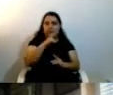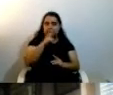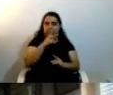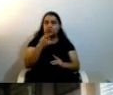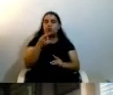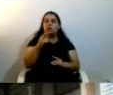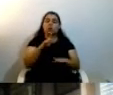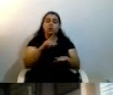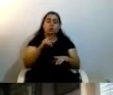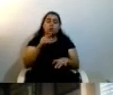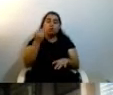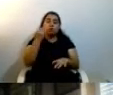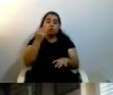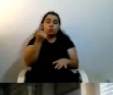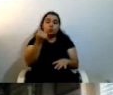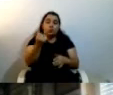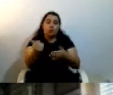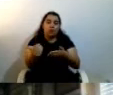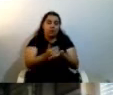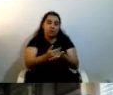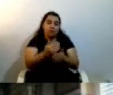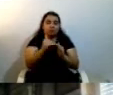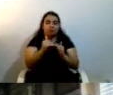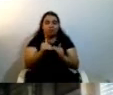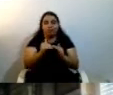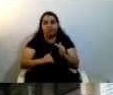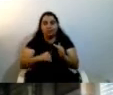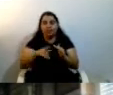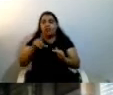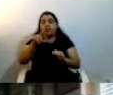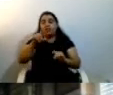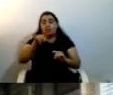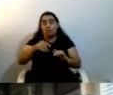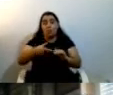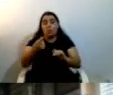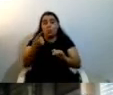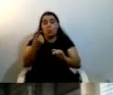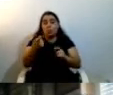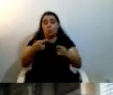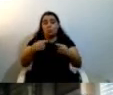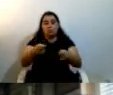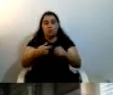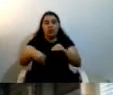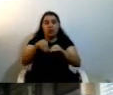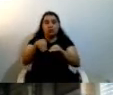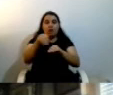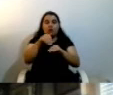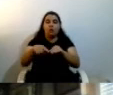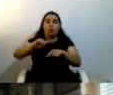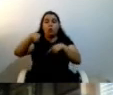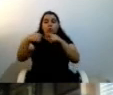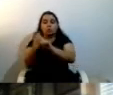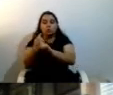destas pessoas são baixos, como percebemos. Para além disso, têm custos acrescidos com outras áreas para fazer face às